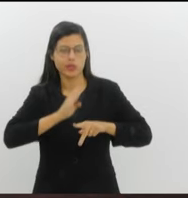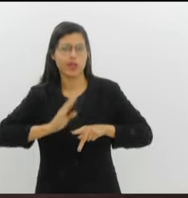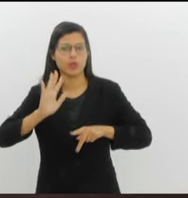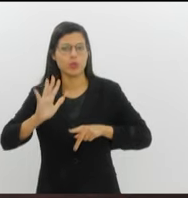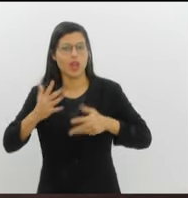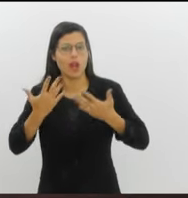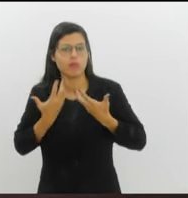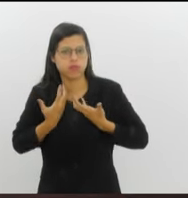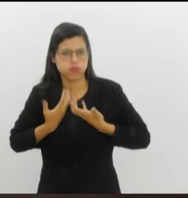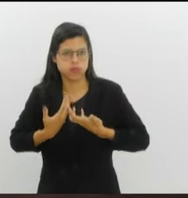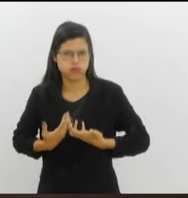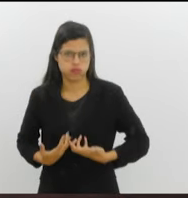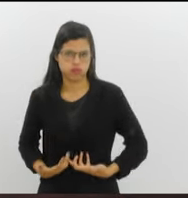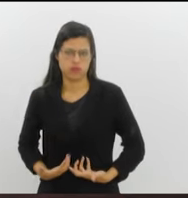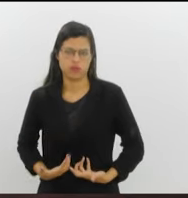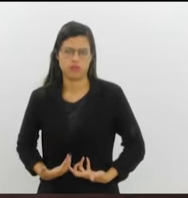cansada